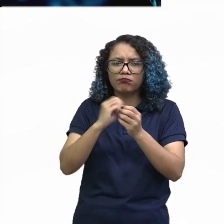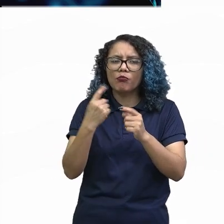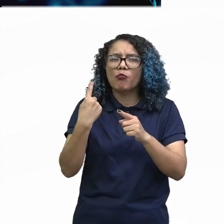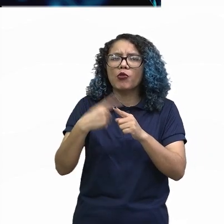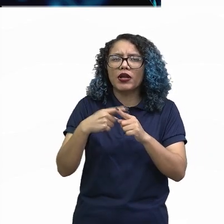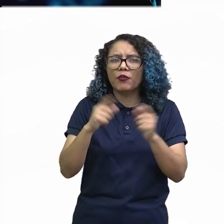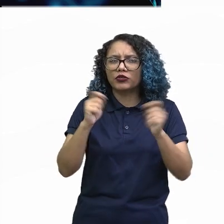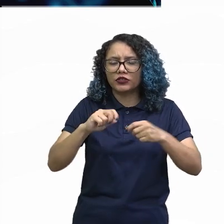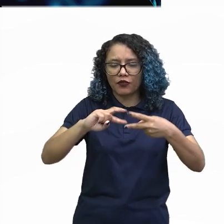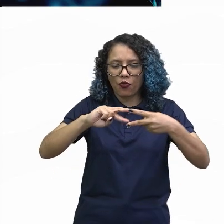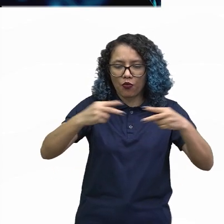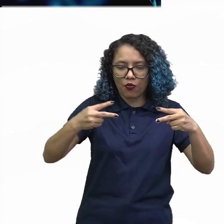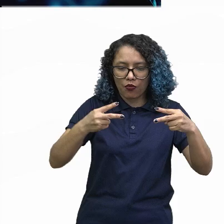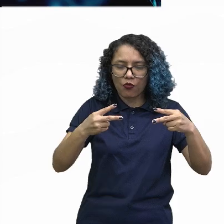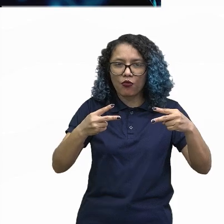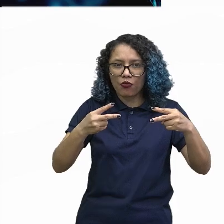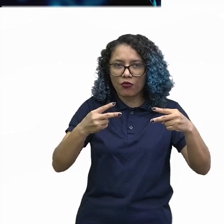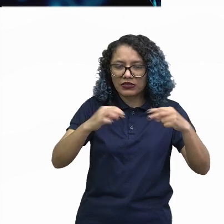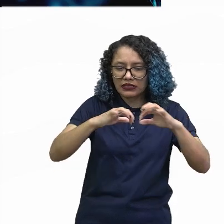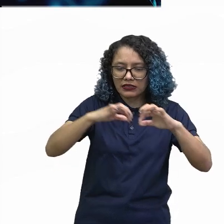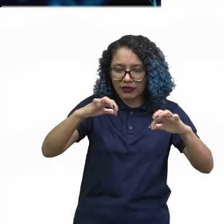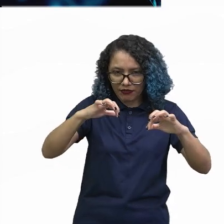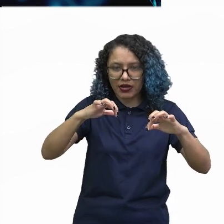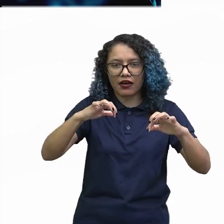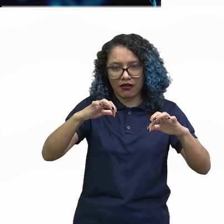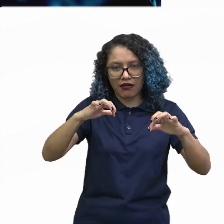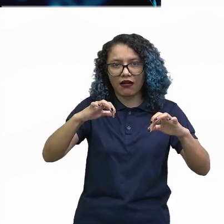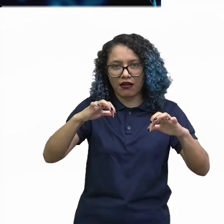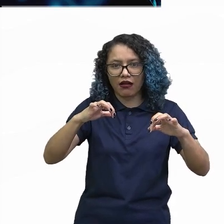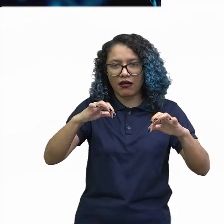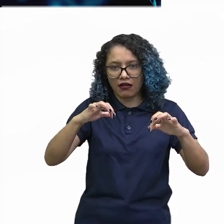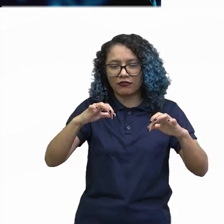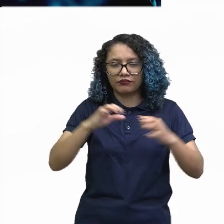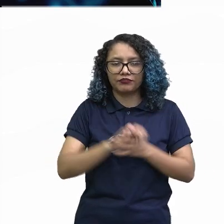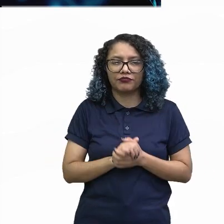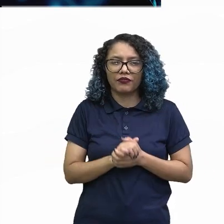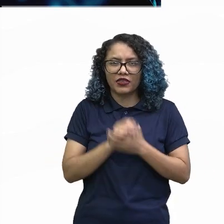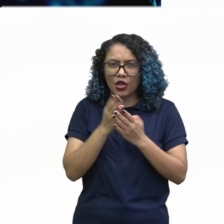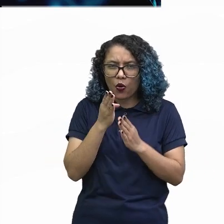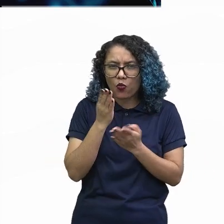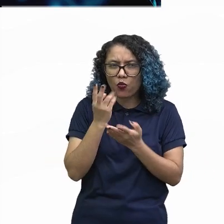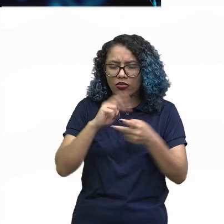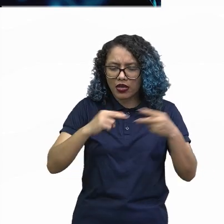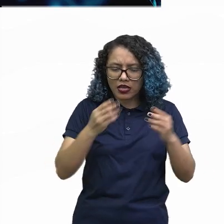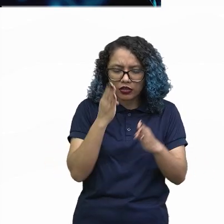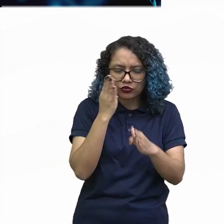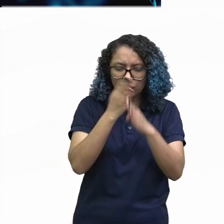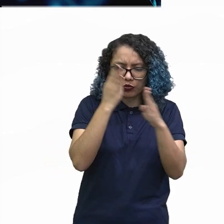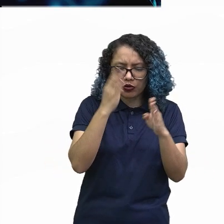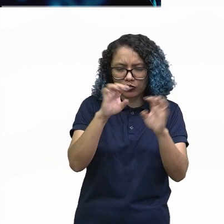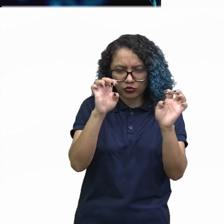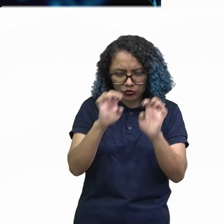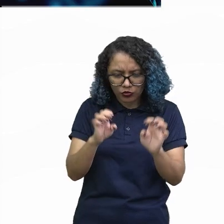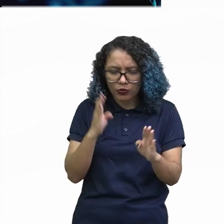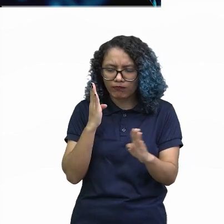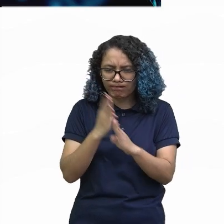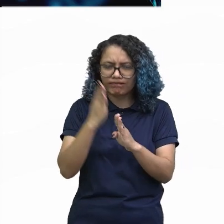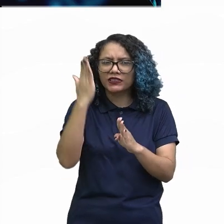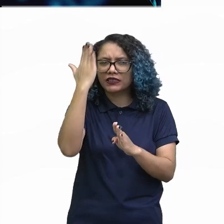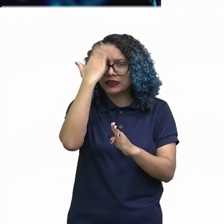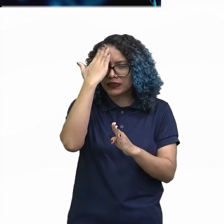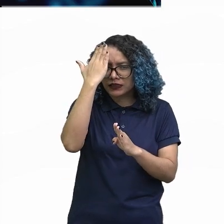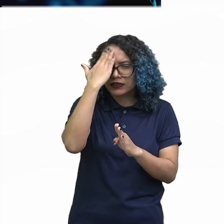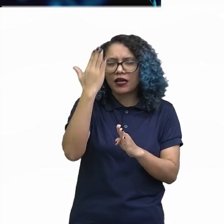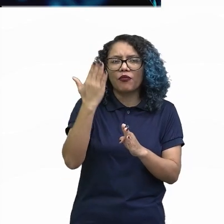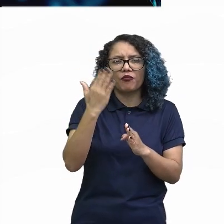de DNA. Né? Então, observe que os cientistas descobriram o DNA, descobriram o seu formato, sabem que ele traz ali